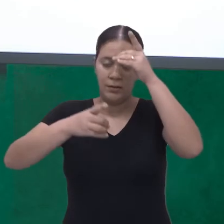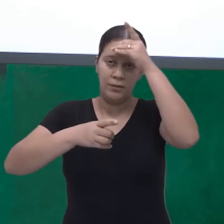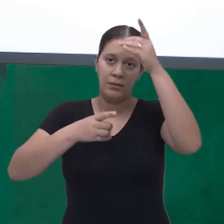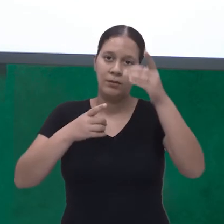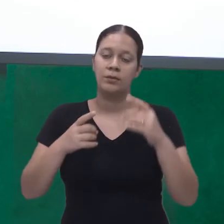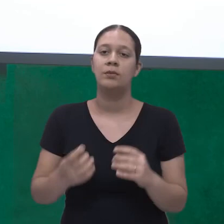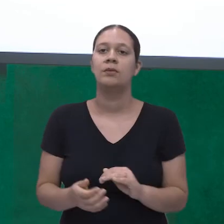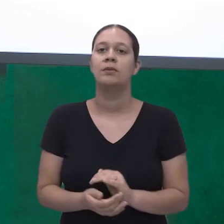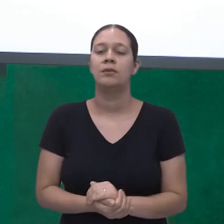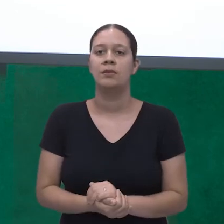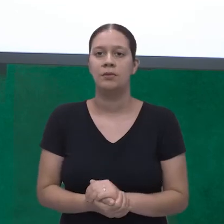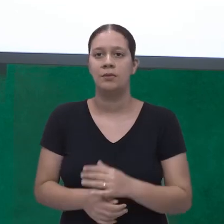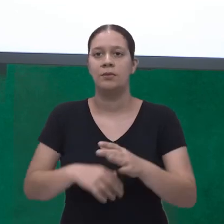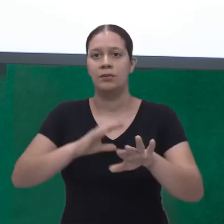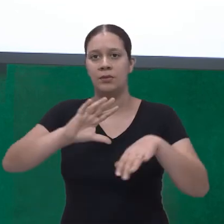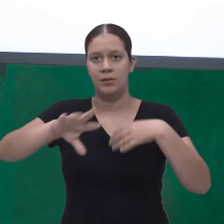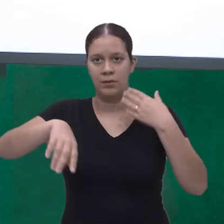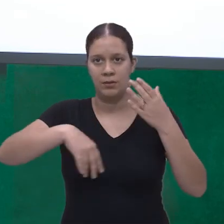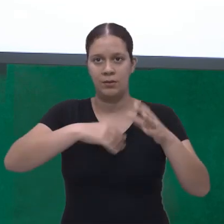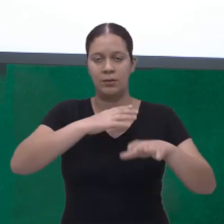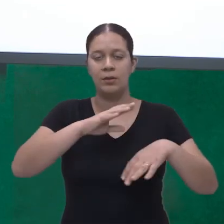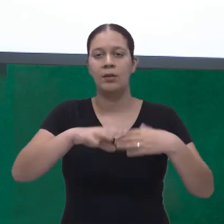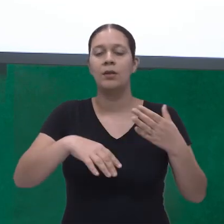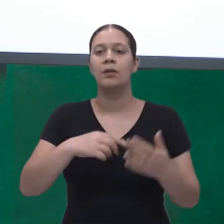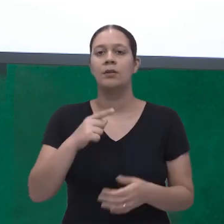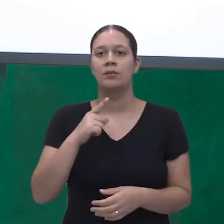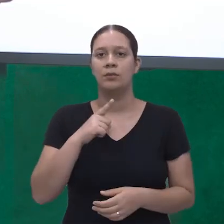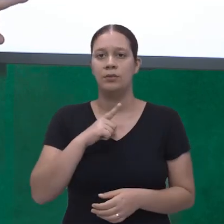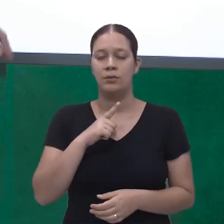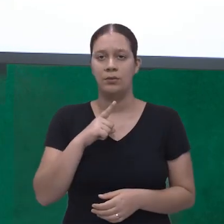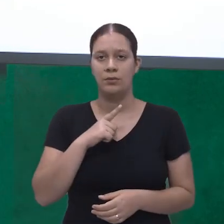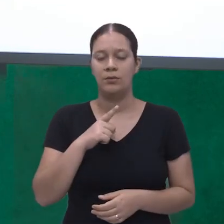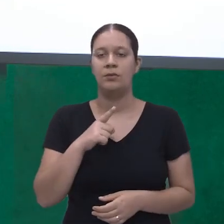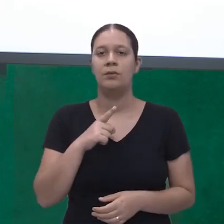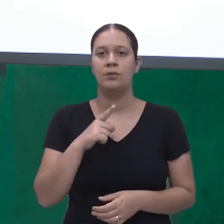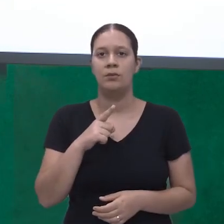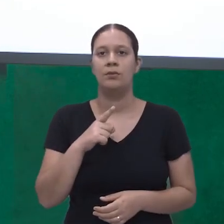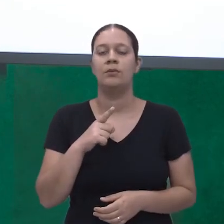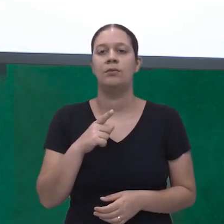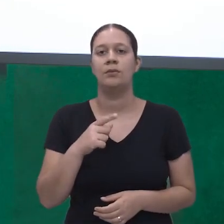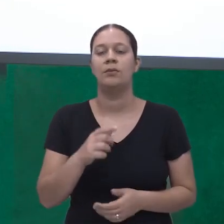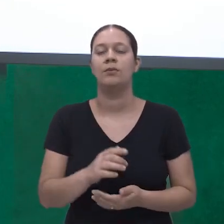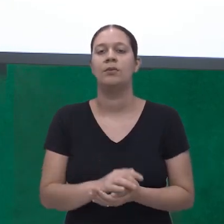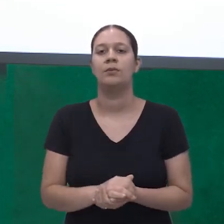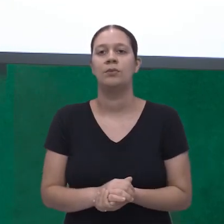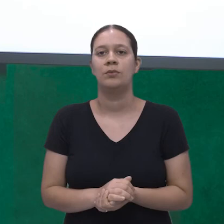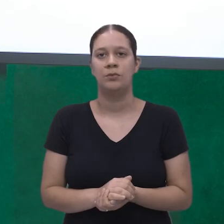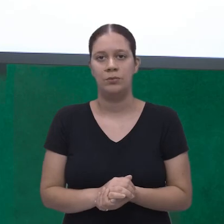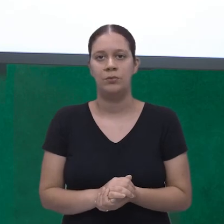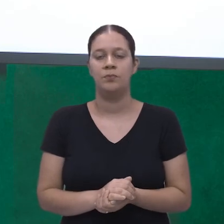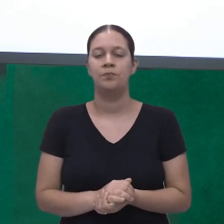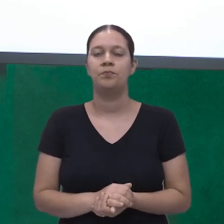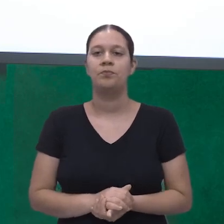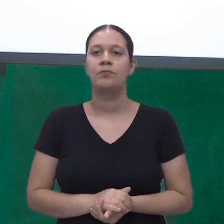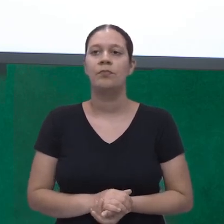Então, essa ideia da bagunça também está contida na dissolução do